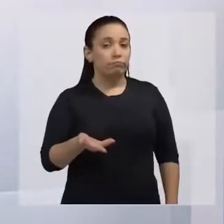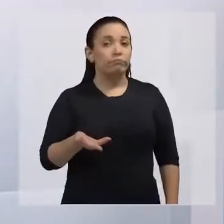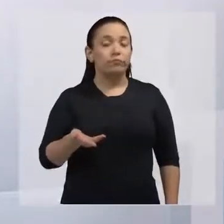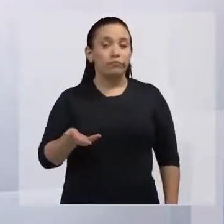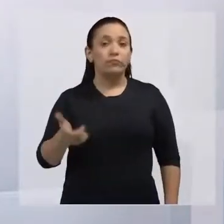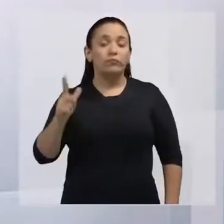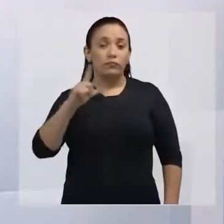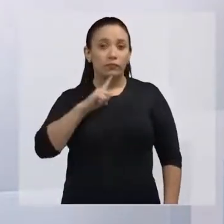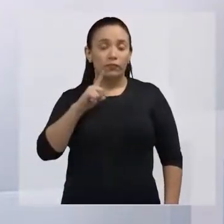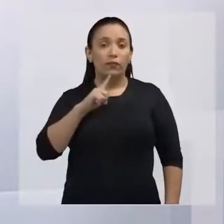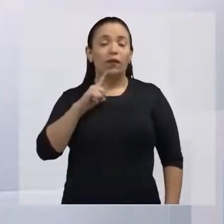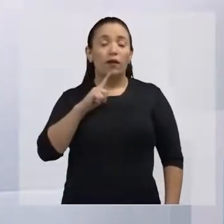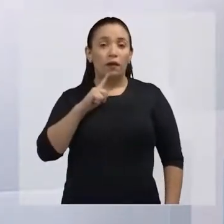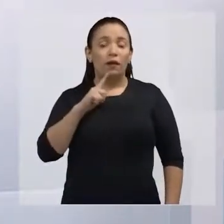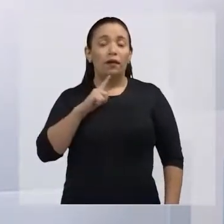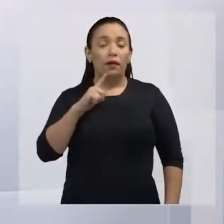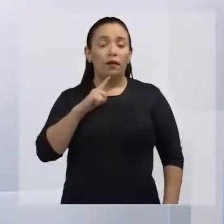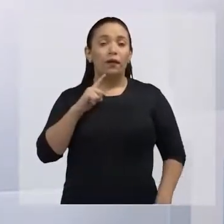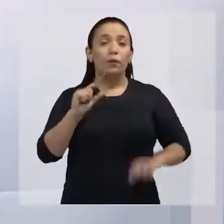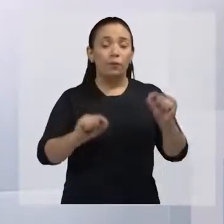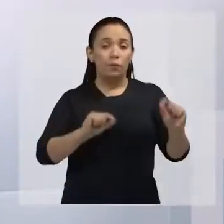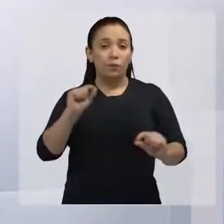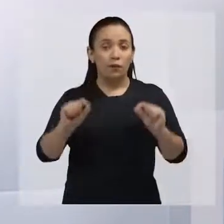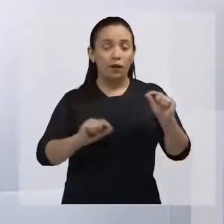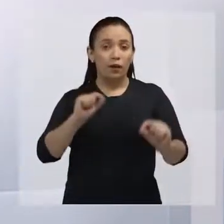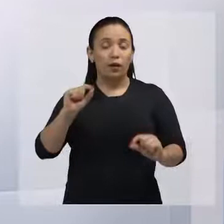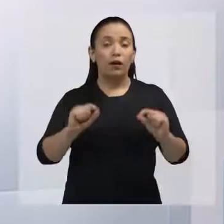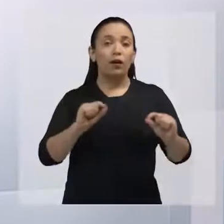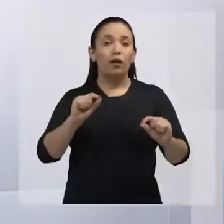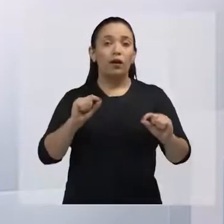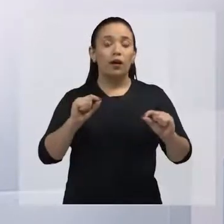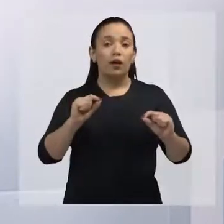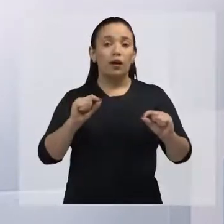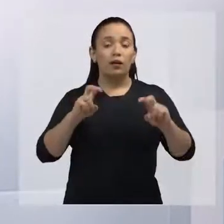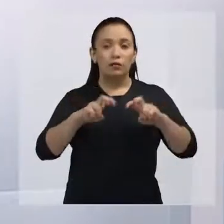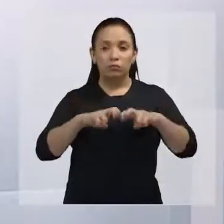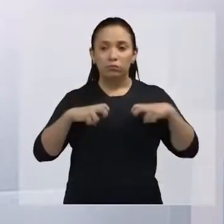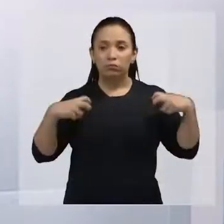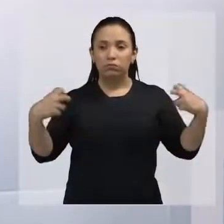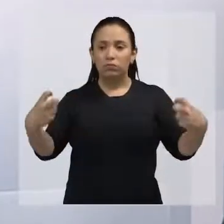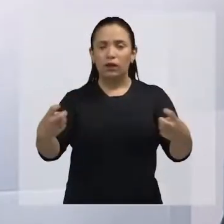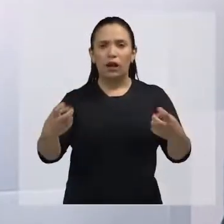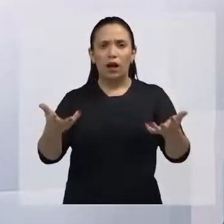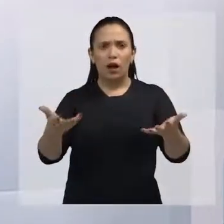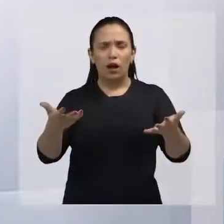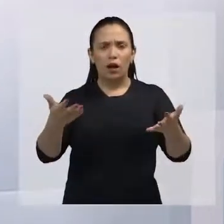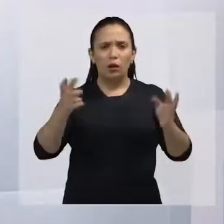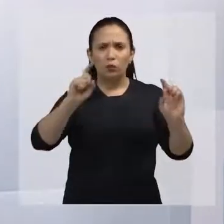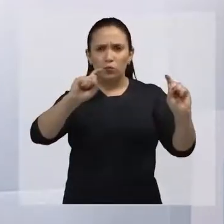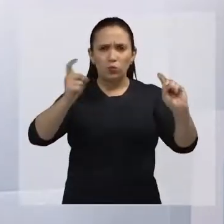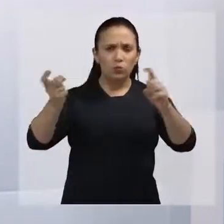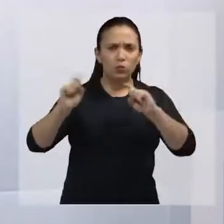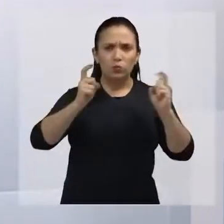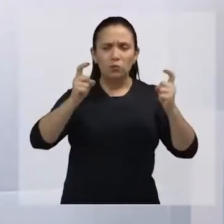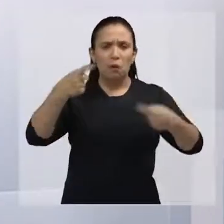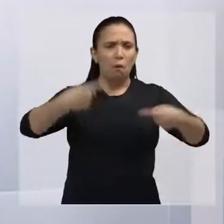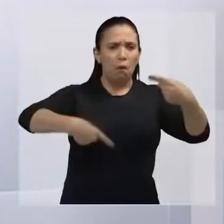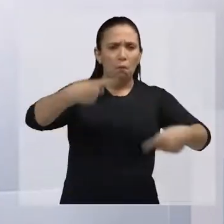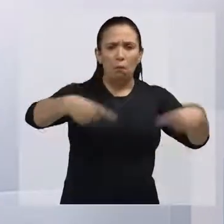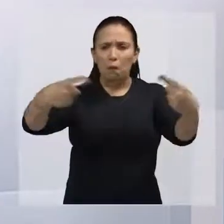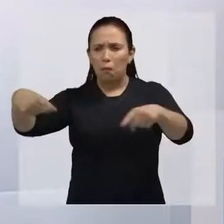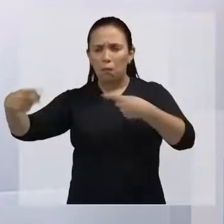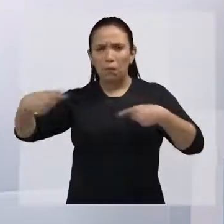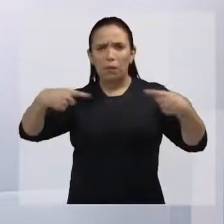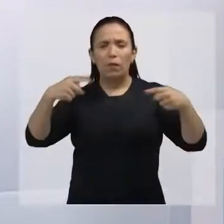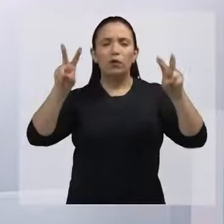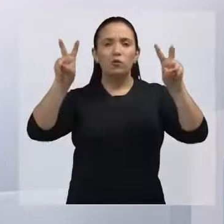né, do tema. Porque em determinado momento se queria discutir muito mais a